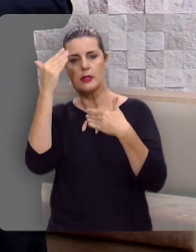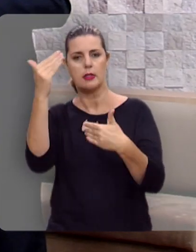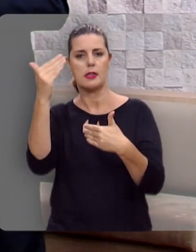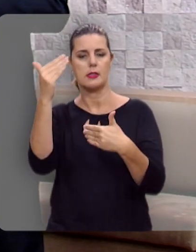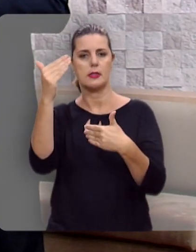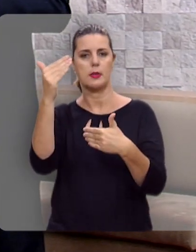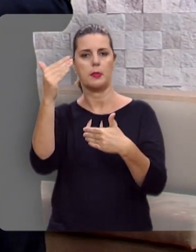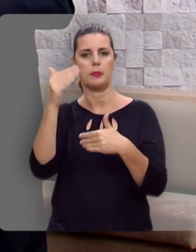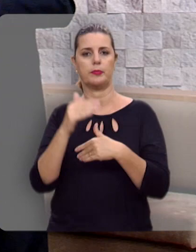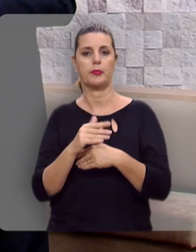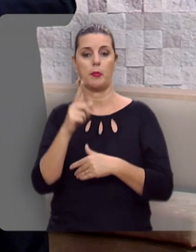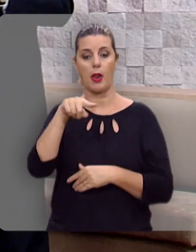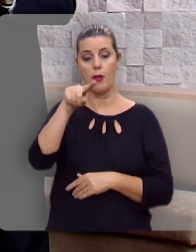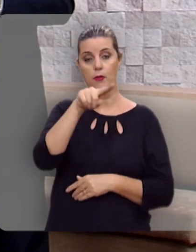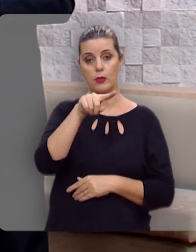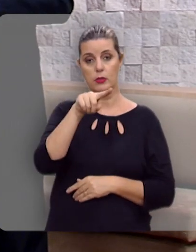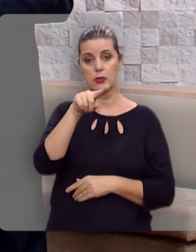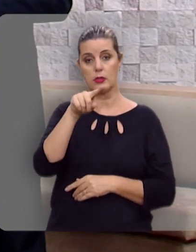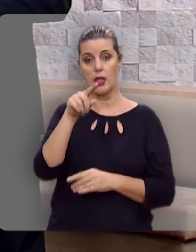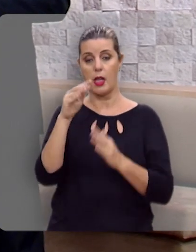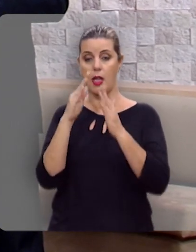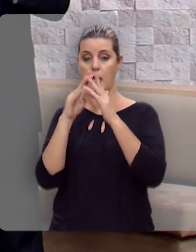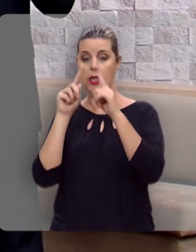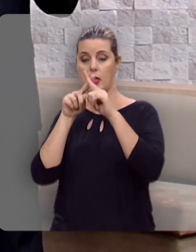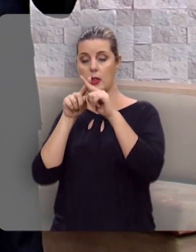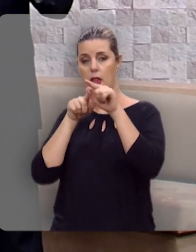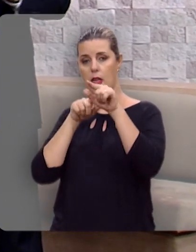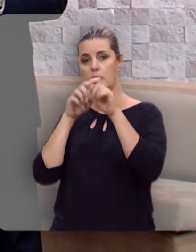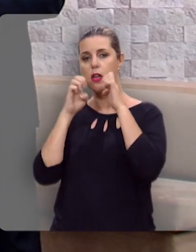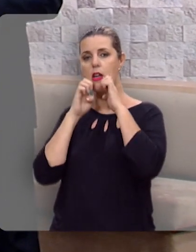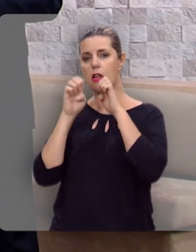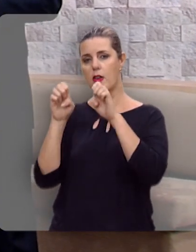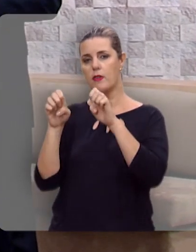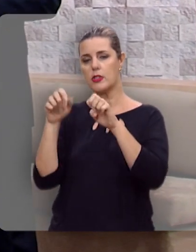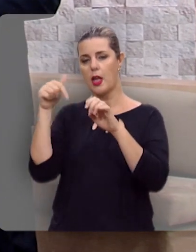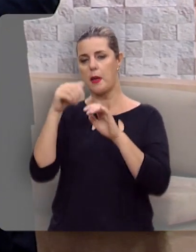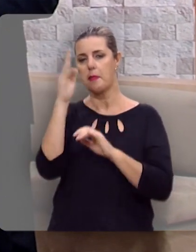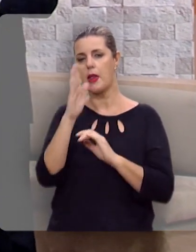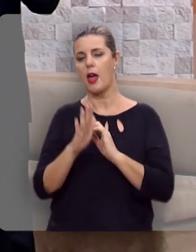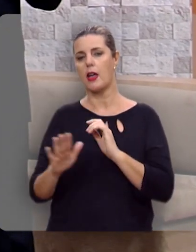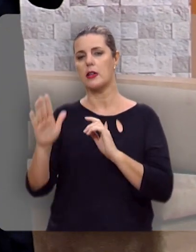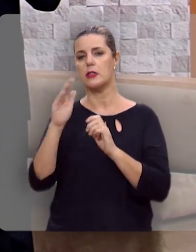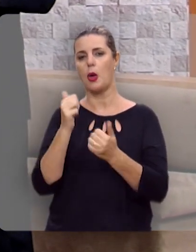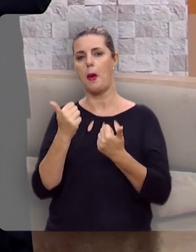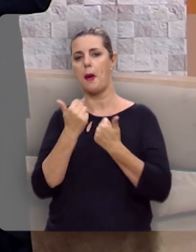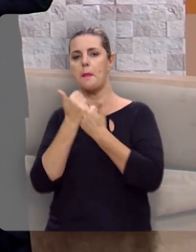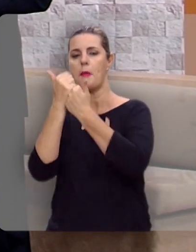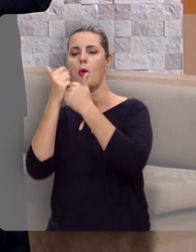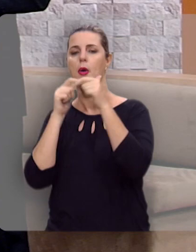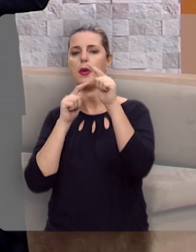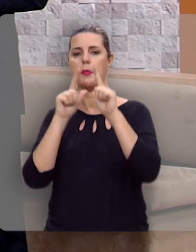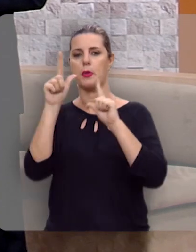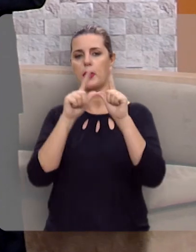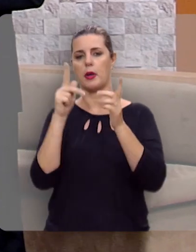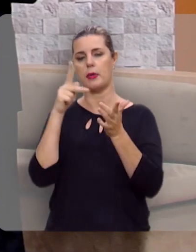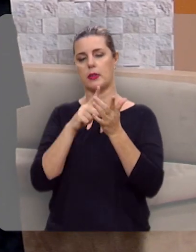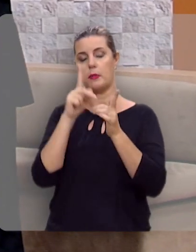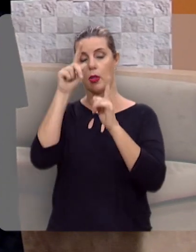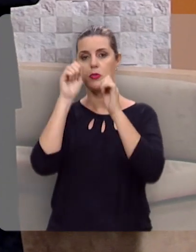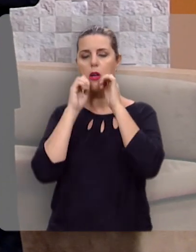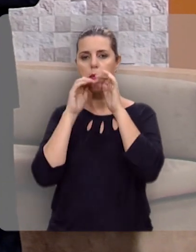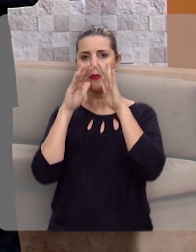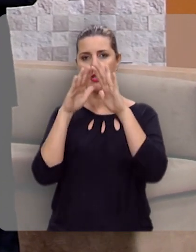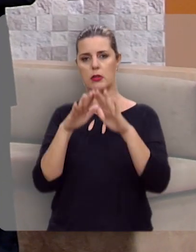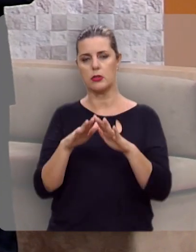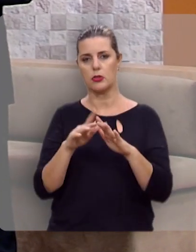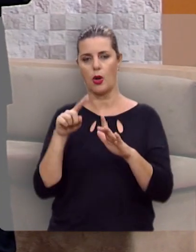preito de gratidão a você, às igrejas evangélicas deste país que apoiam o nosso programa também. Que Deus